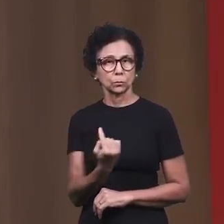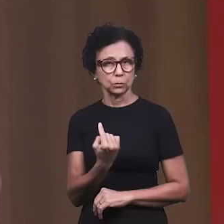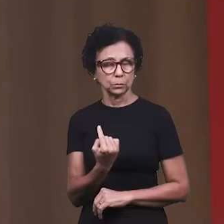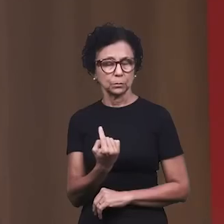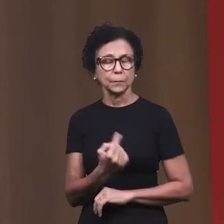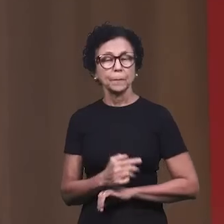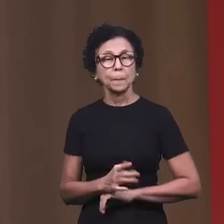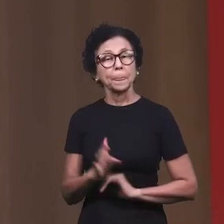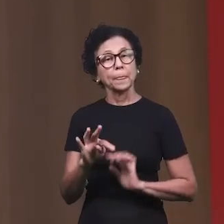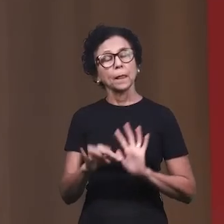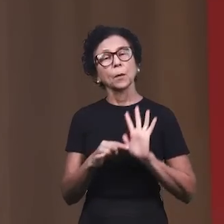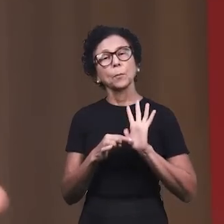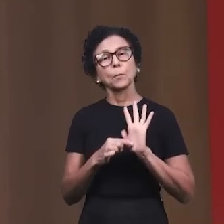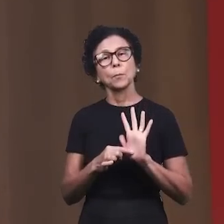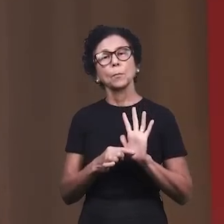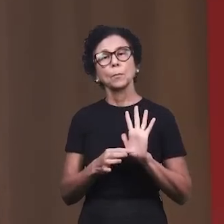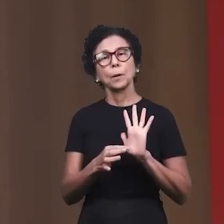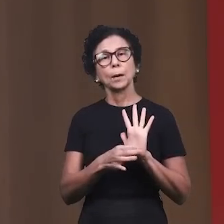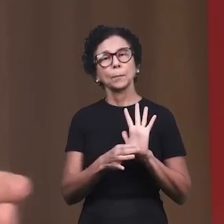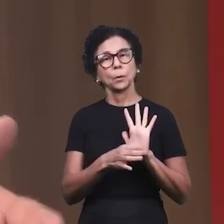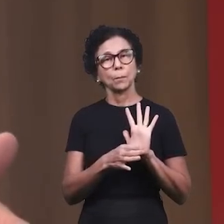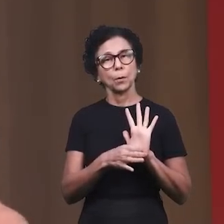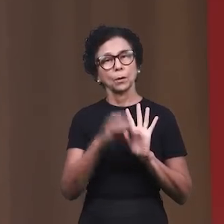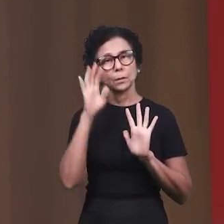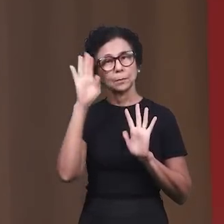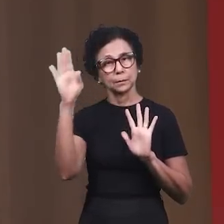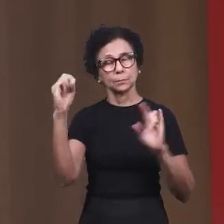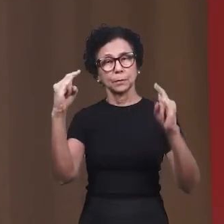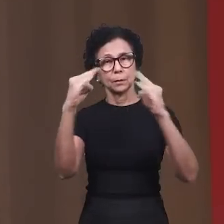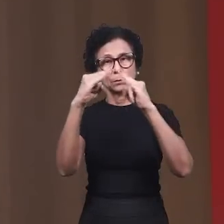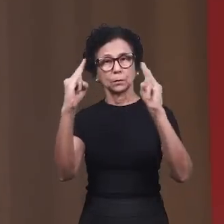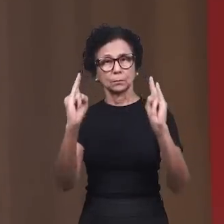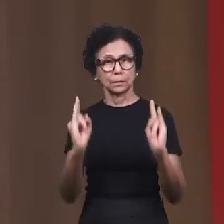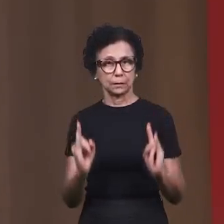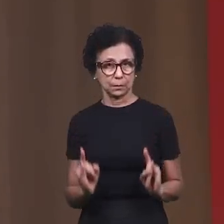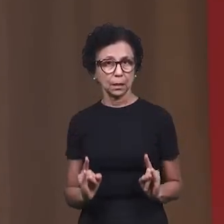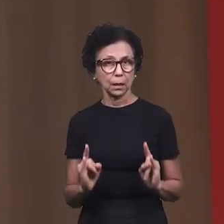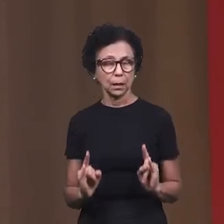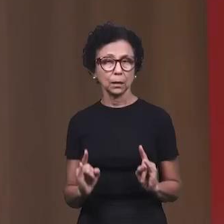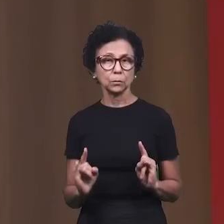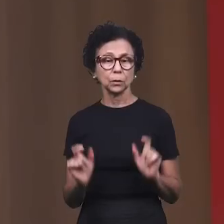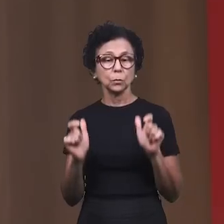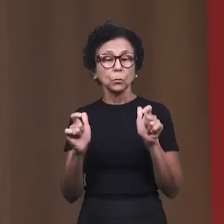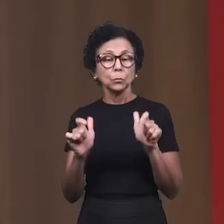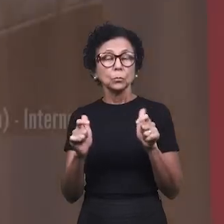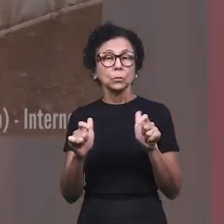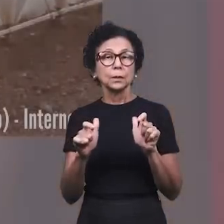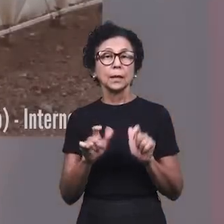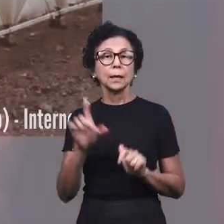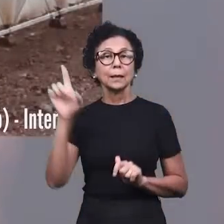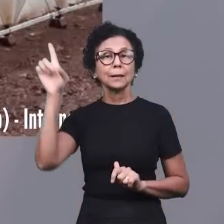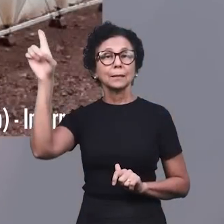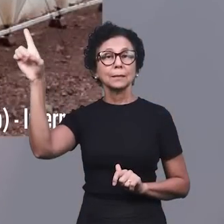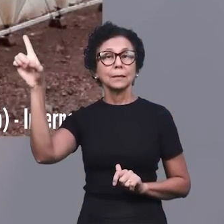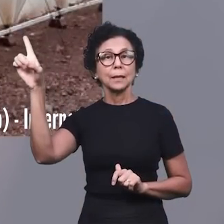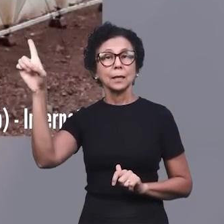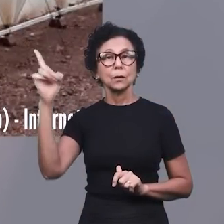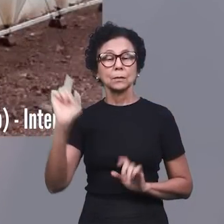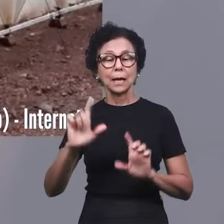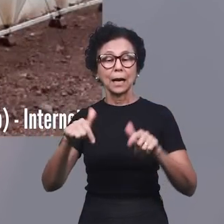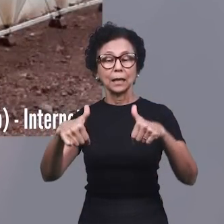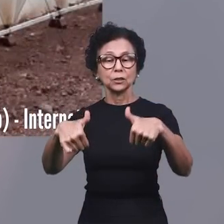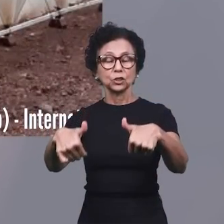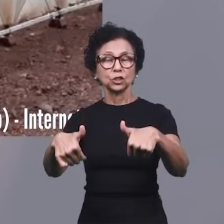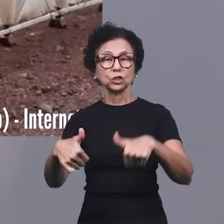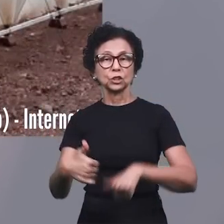como o texto fala, o principal propósito do tabernáculo era justamente esse, né? De Deus habitar